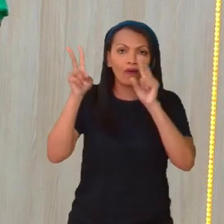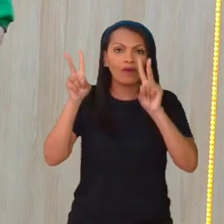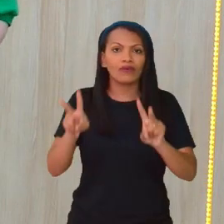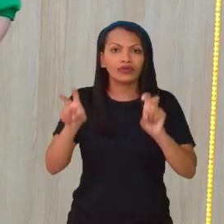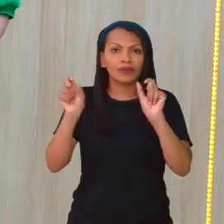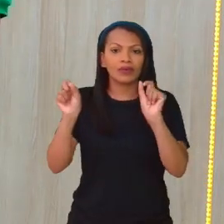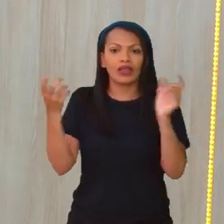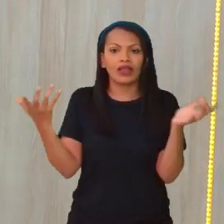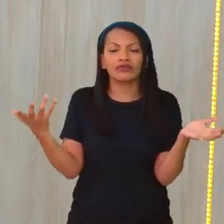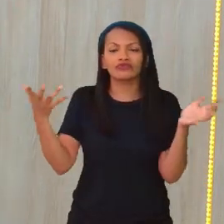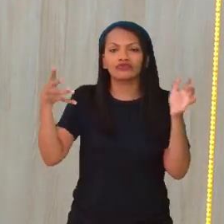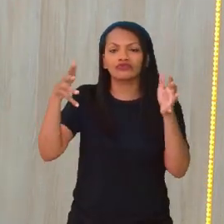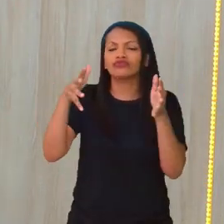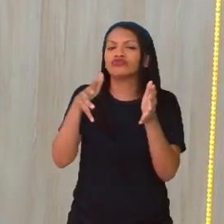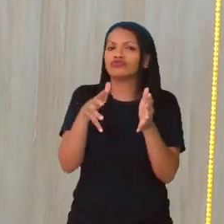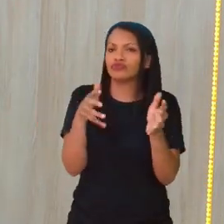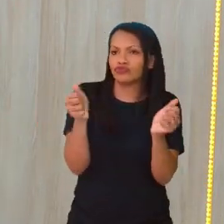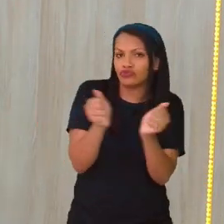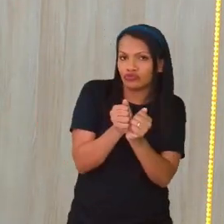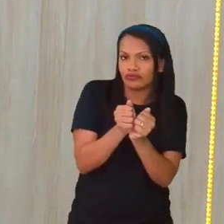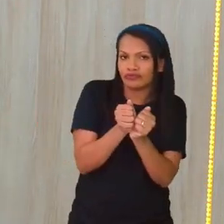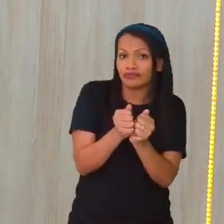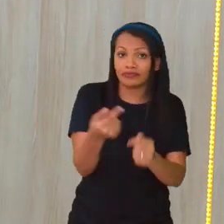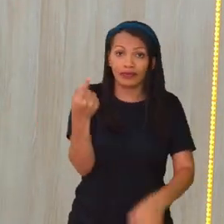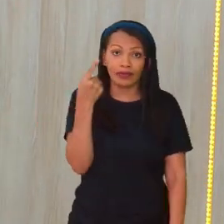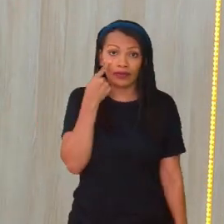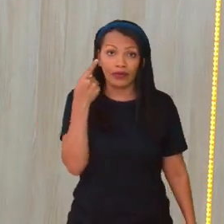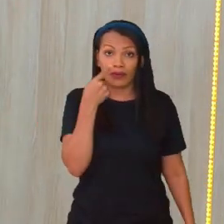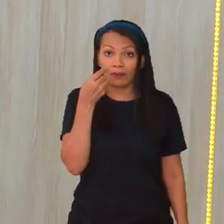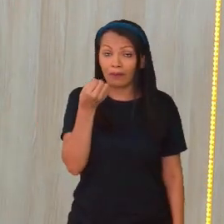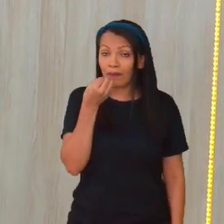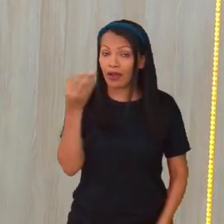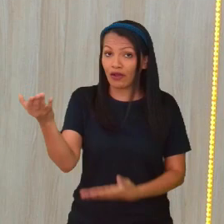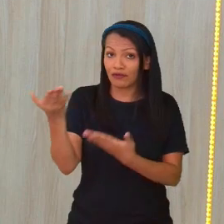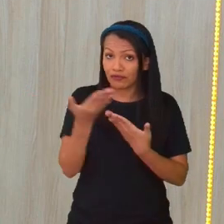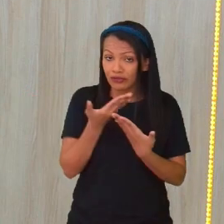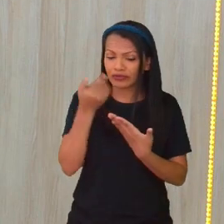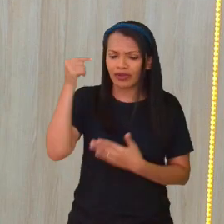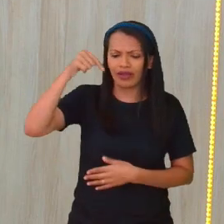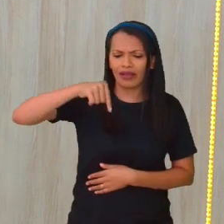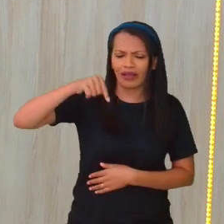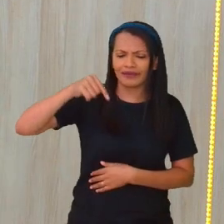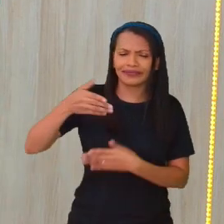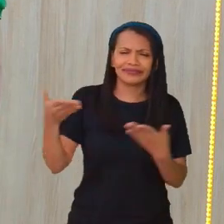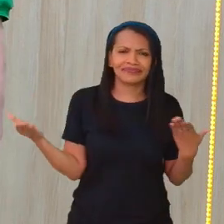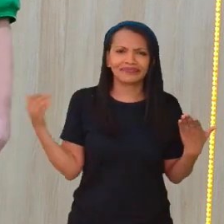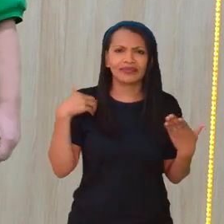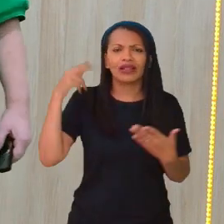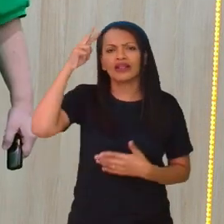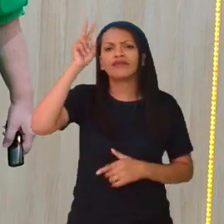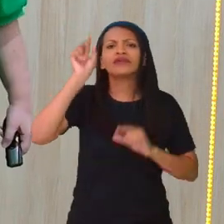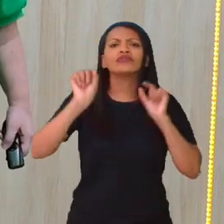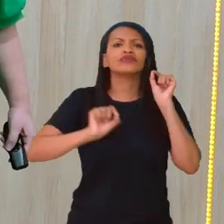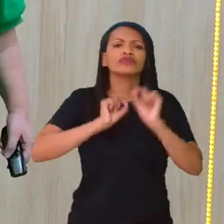estar interligado. Ora, sejam todos bem-vindos ao nosso canal. Lembrando que